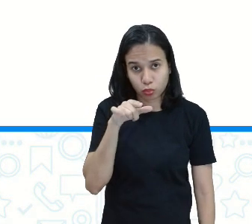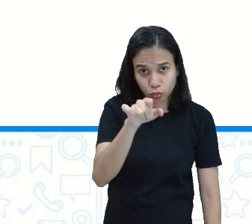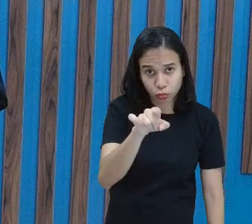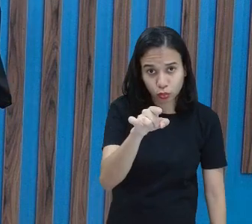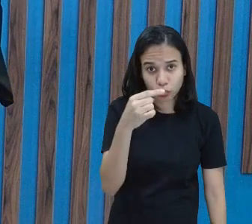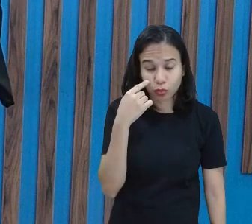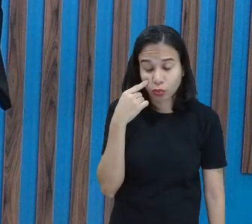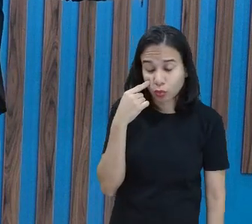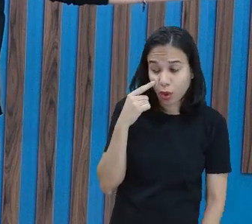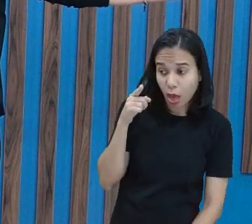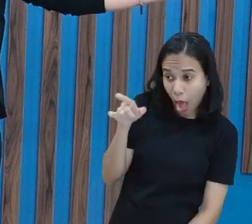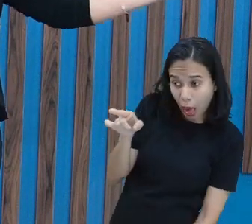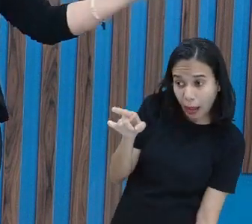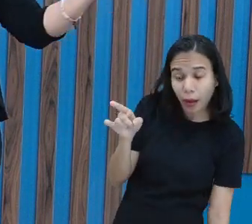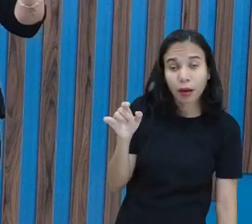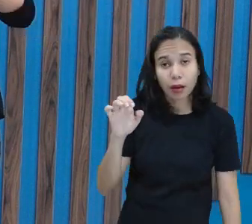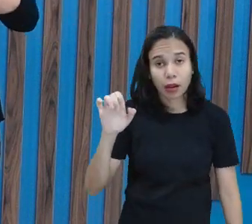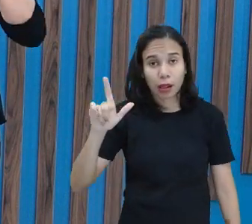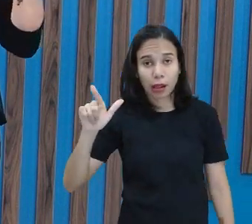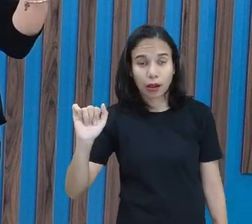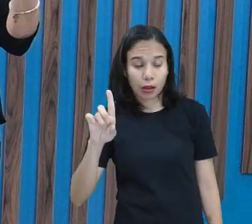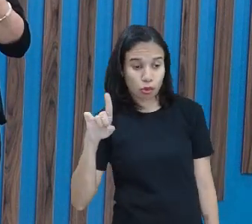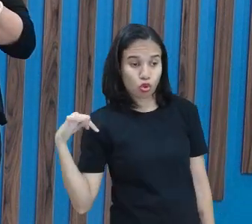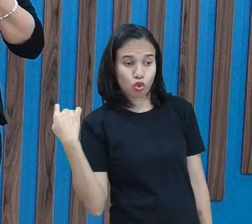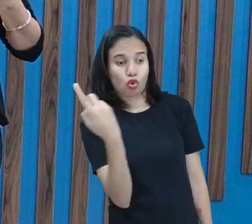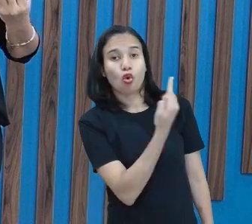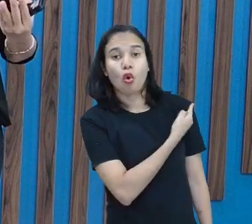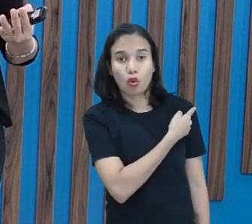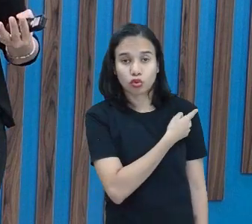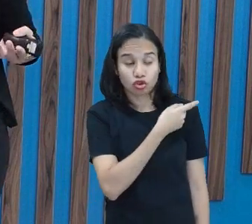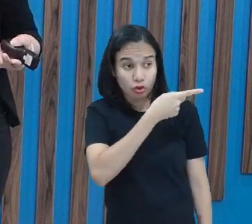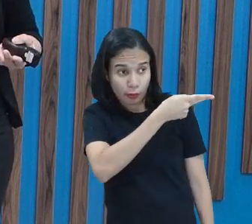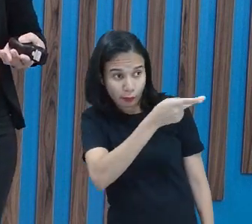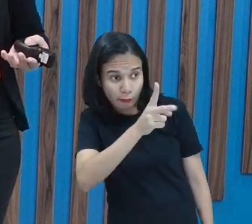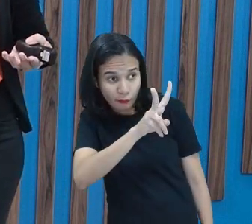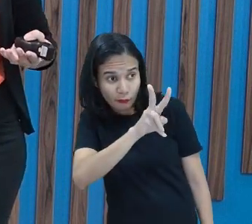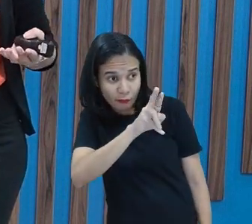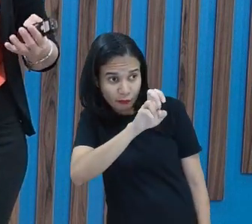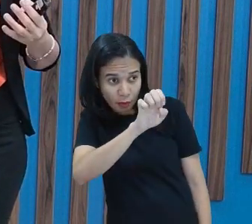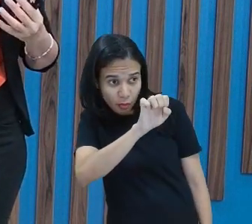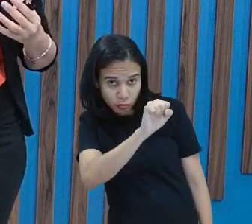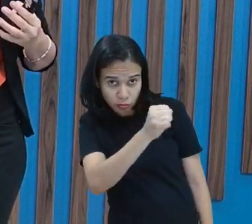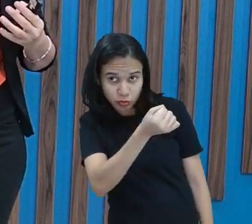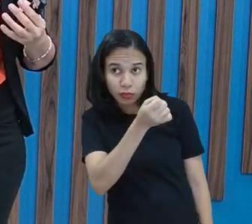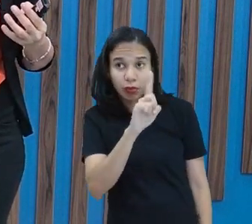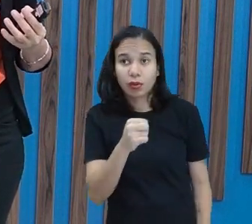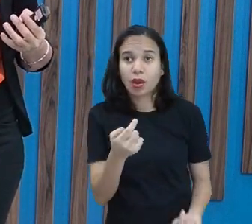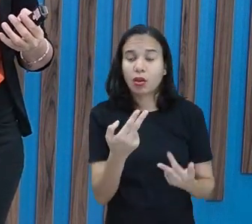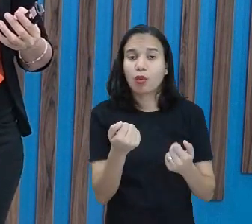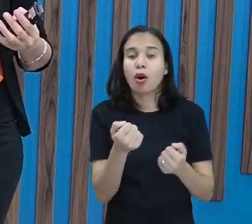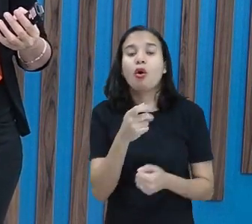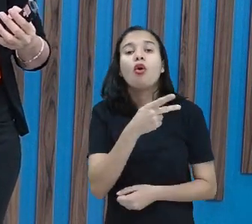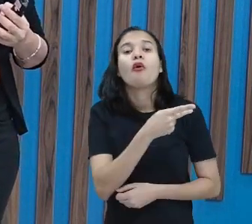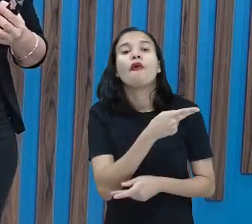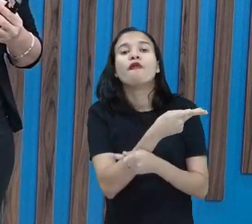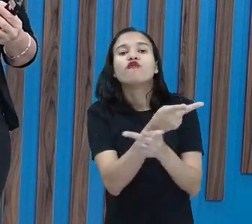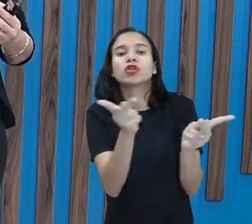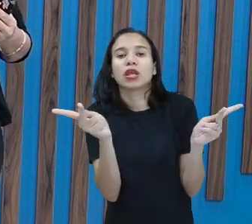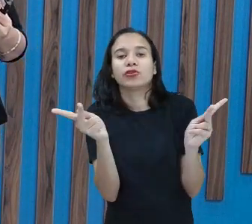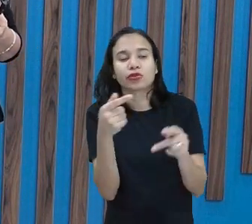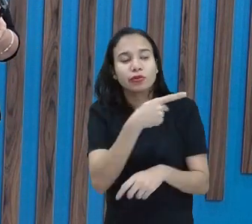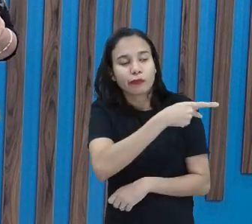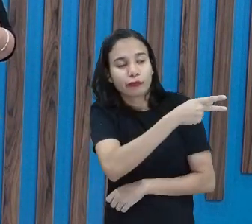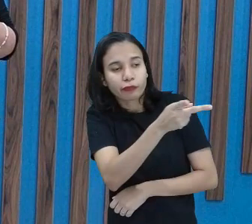tu, ele ou ela, nós, vós. Vós é como se fosse vocês, tá?